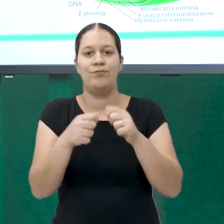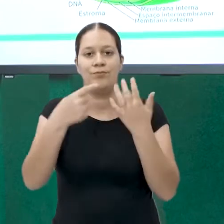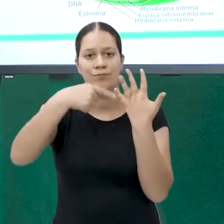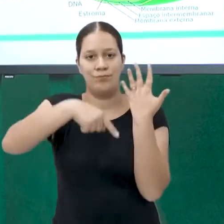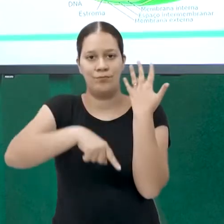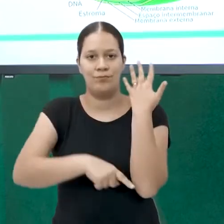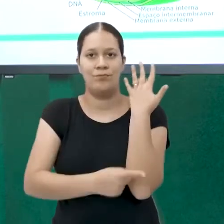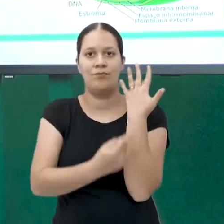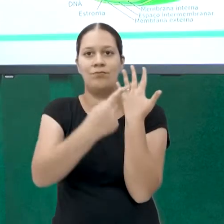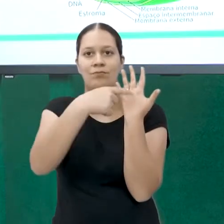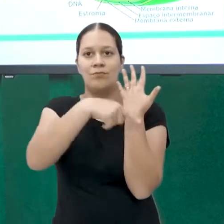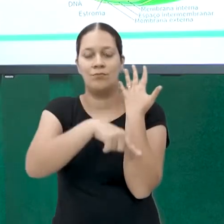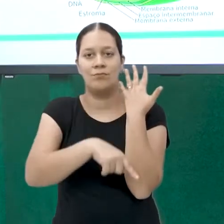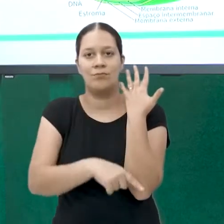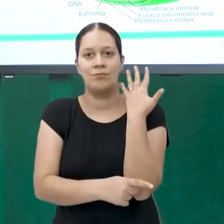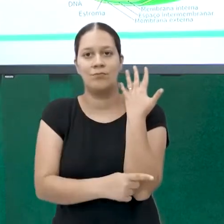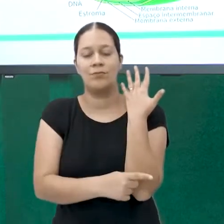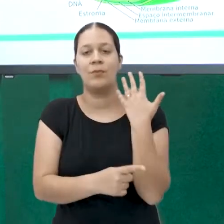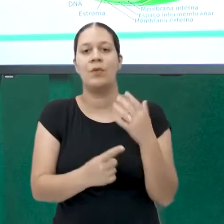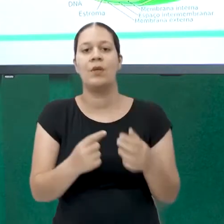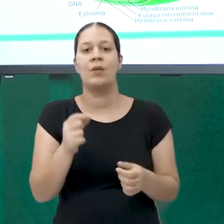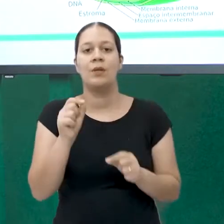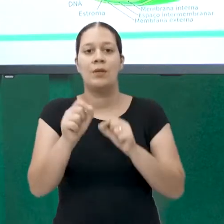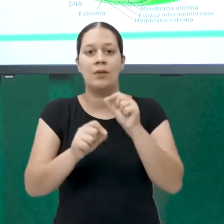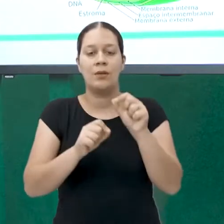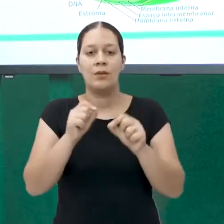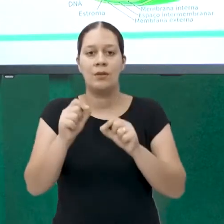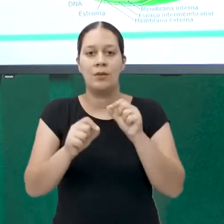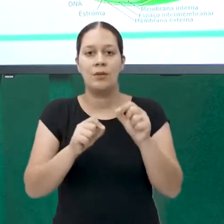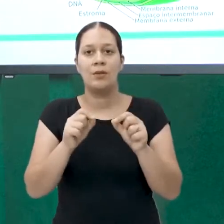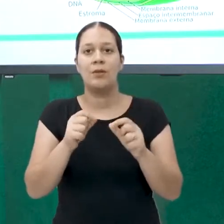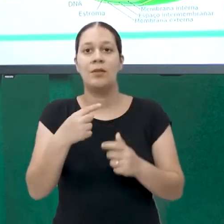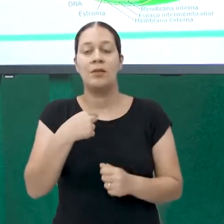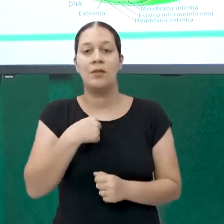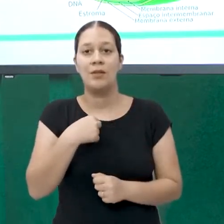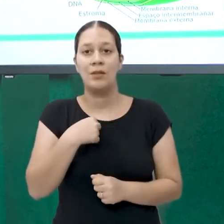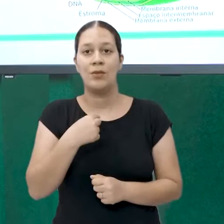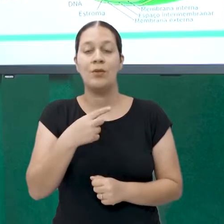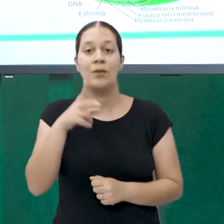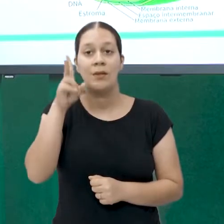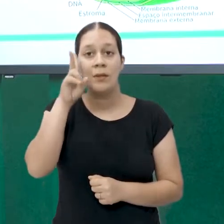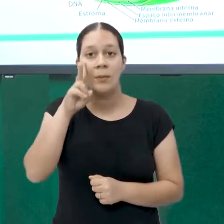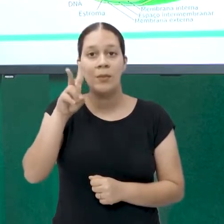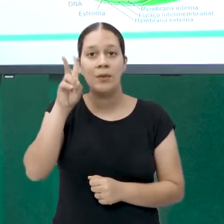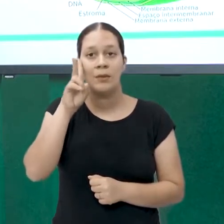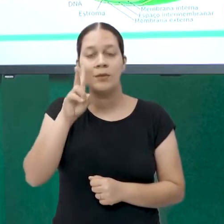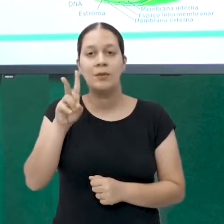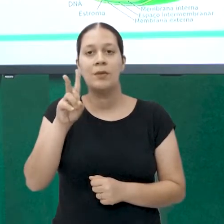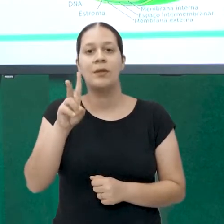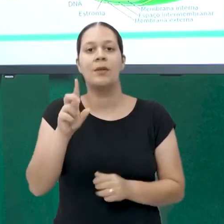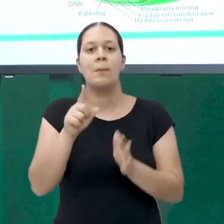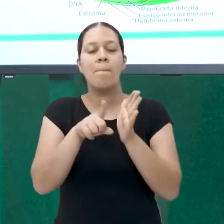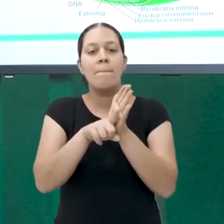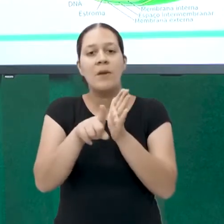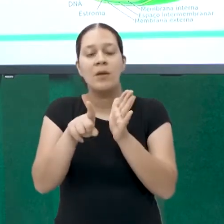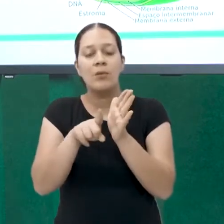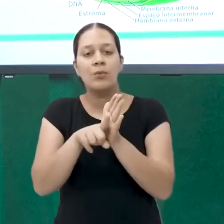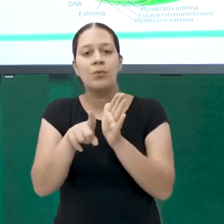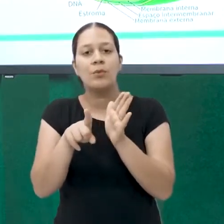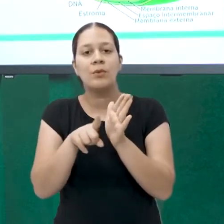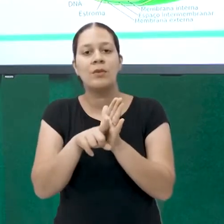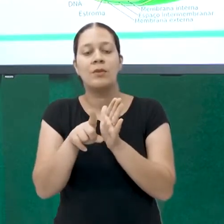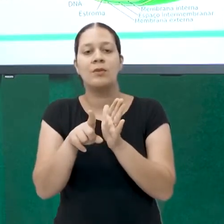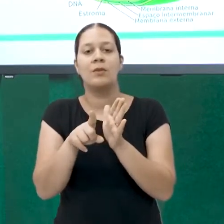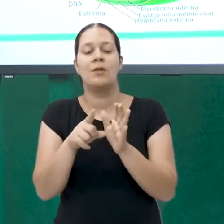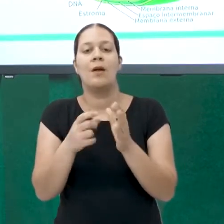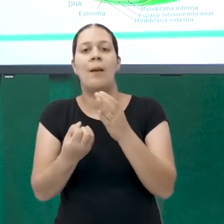a realização da fotossíntese. Foi até uma questão que eu lembrei agora, acabei de lembrar. Tem